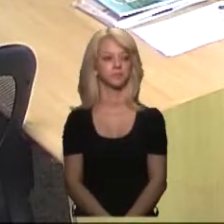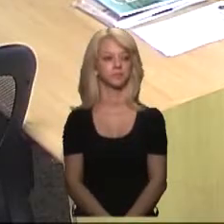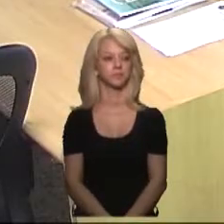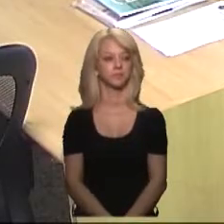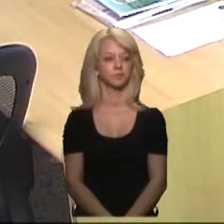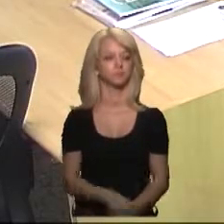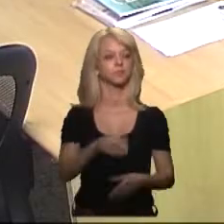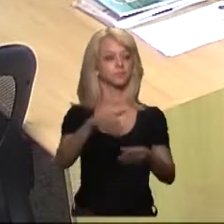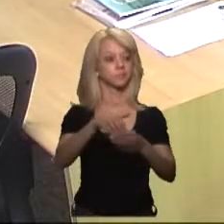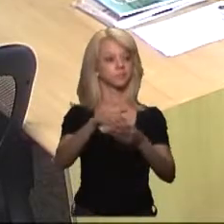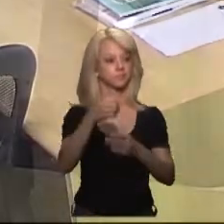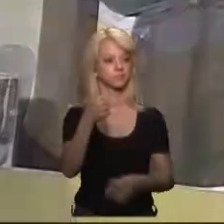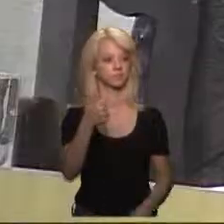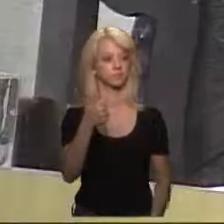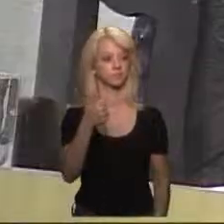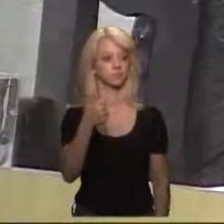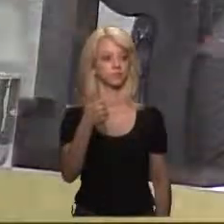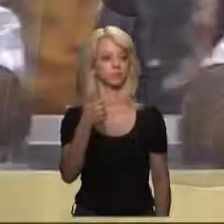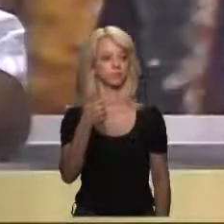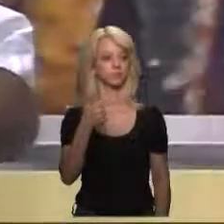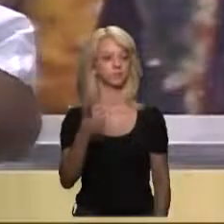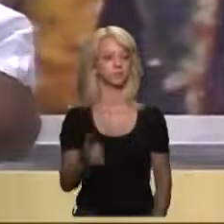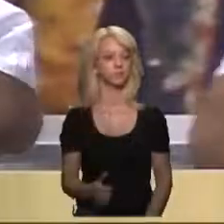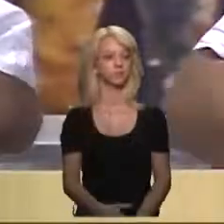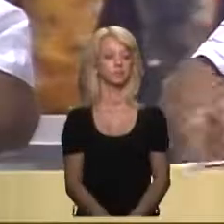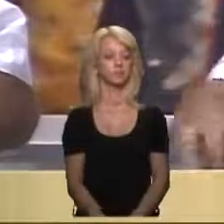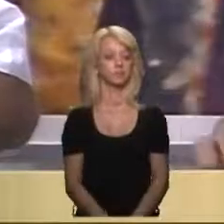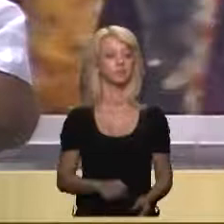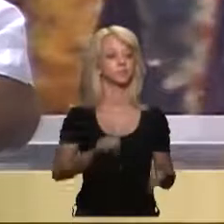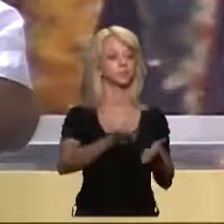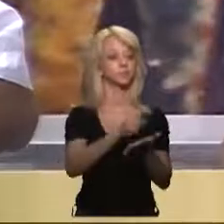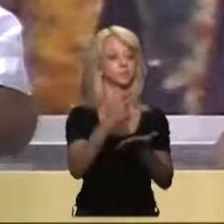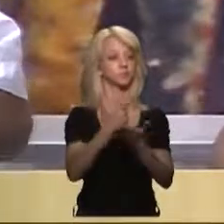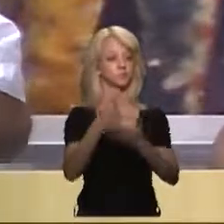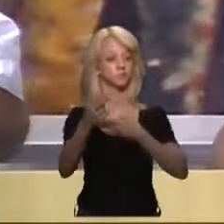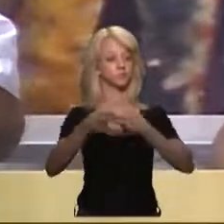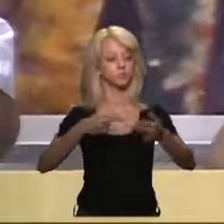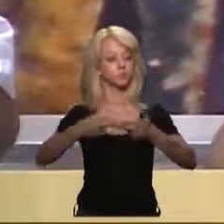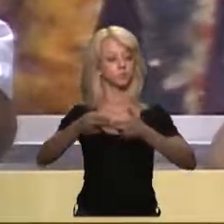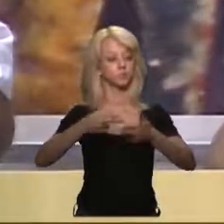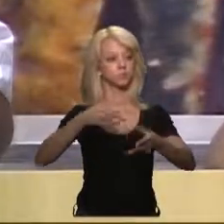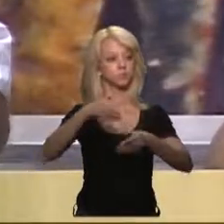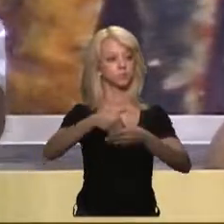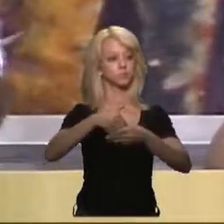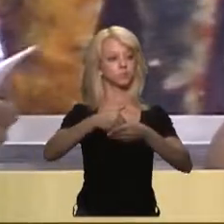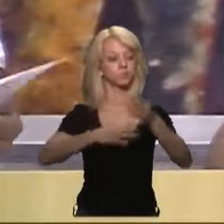votação, aprovado. Declaro então aprovado em segunda discussão e votação. Projeto de lei ordinária